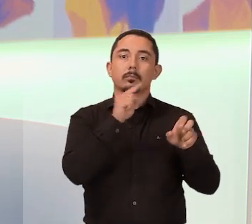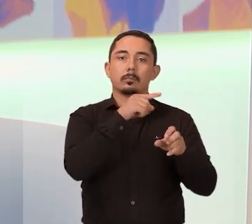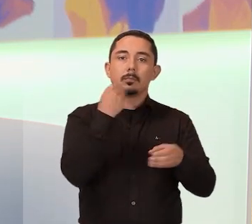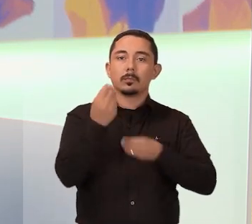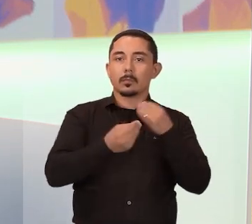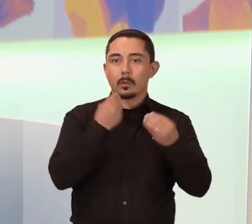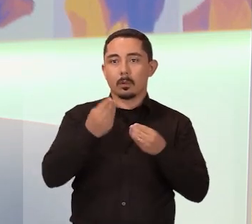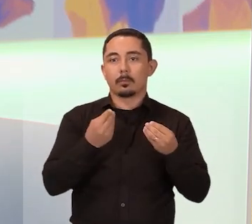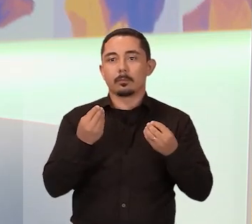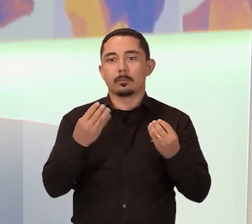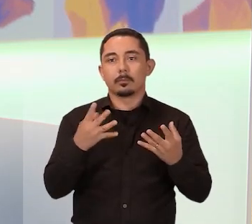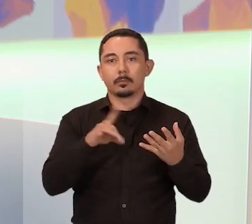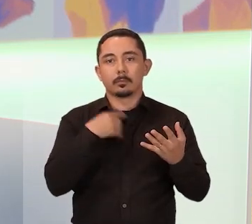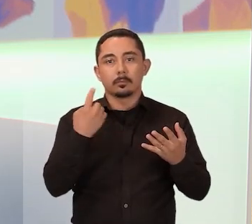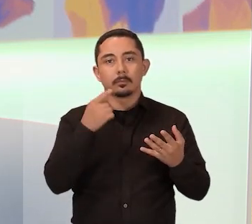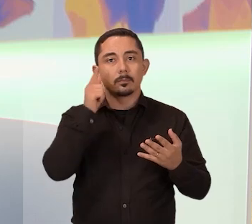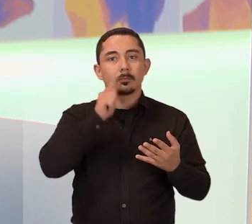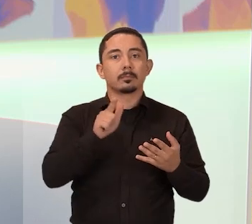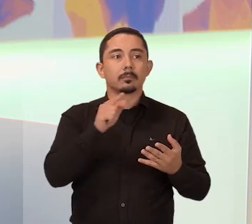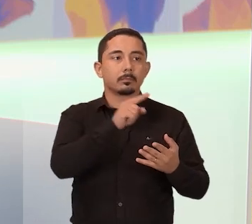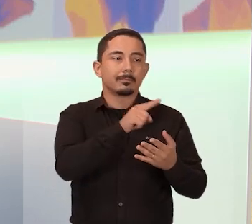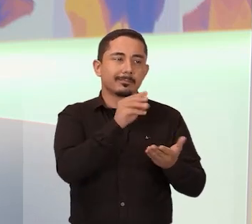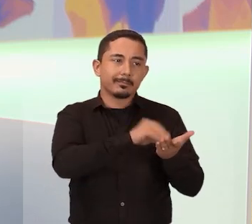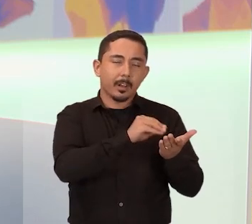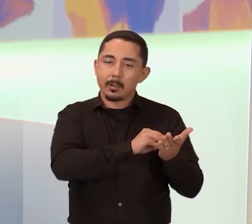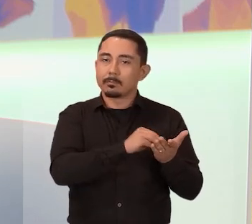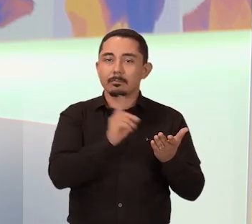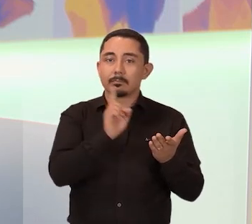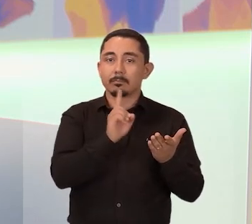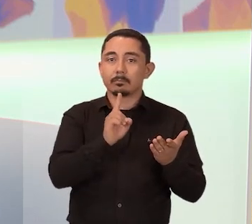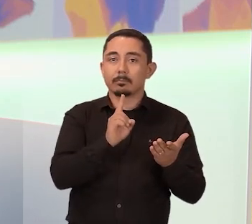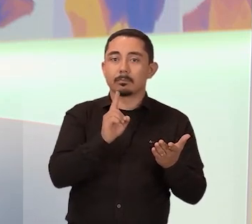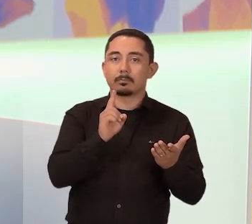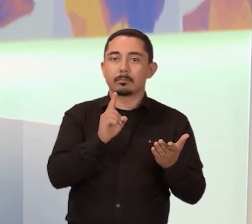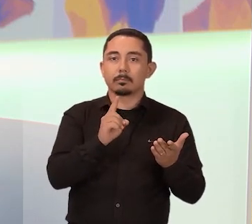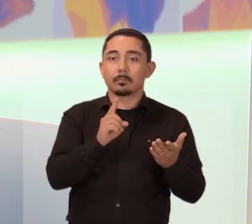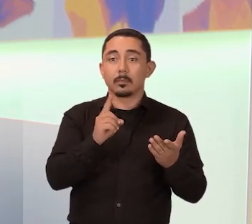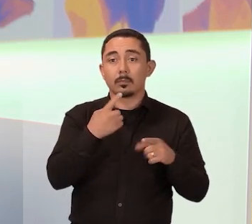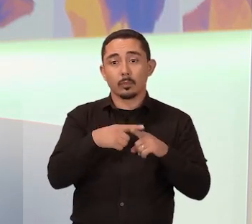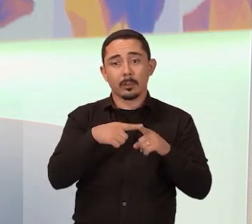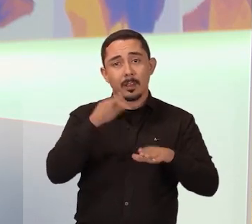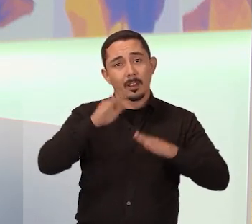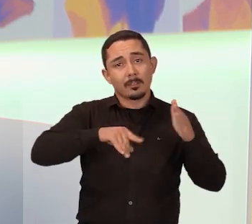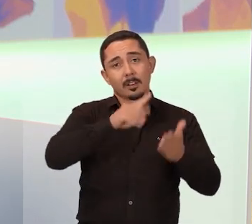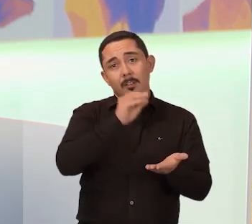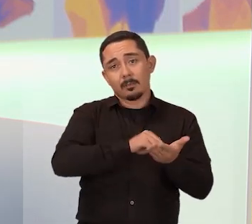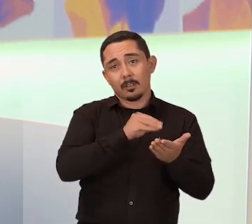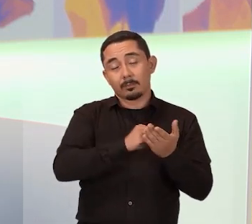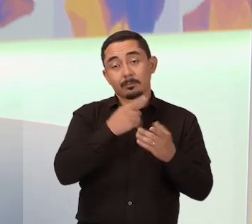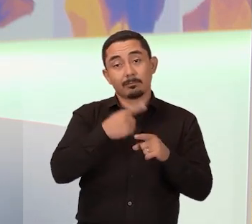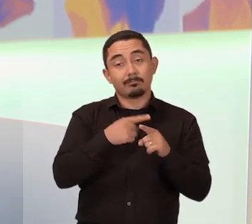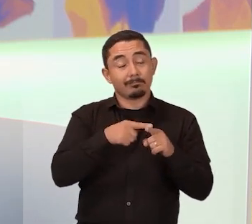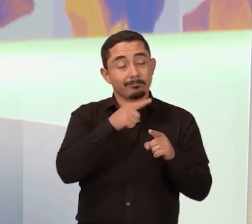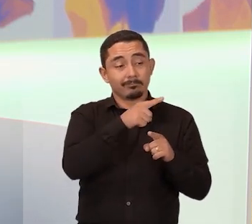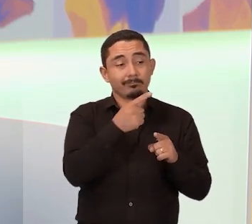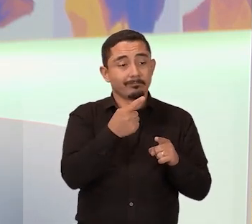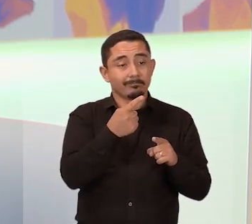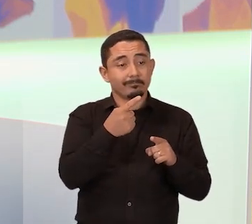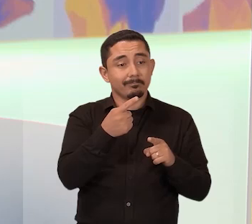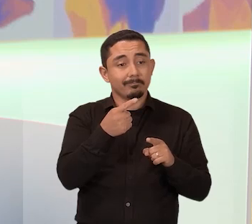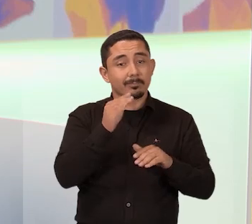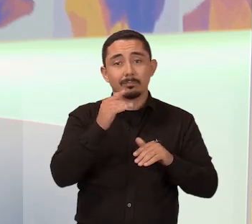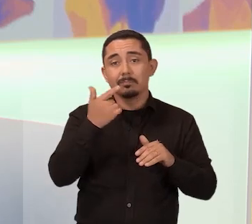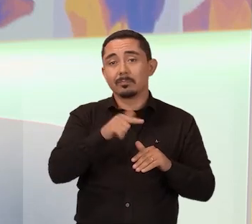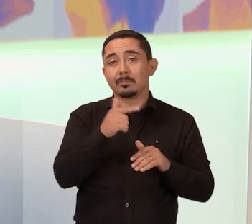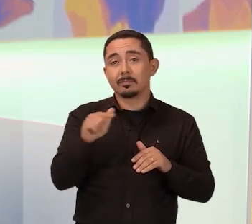tráfico de pessoas, para que a gente supere essa lacuna dos dados, porque na realidade os dados não existem, porque talvez a